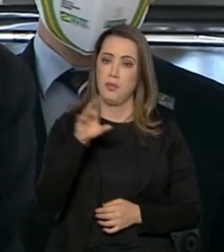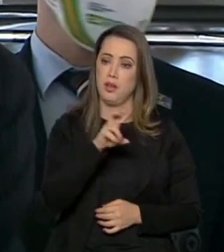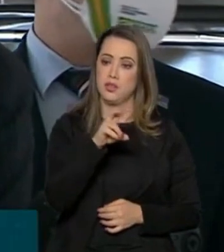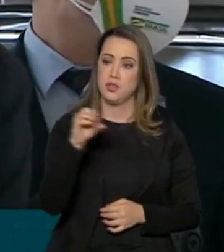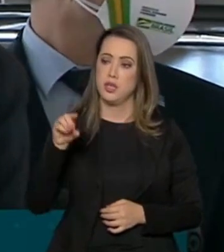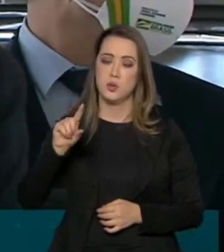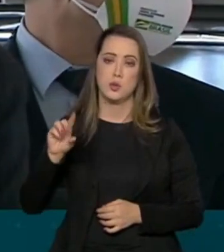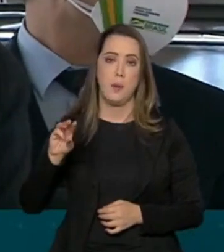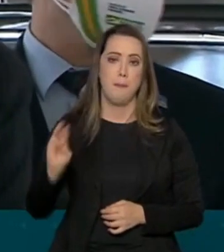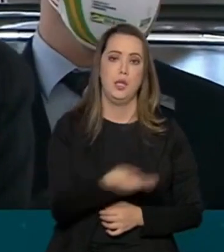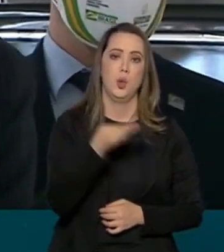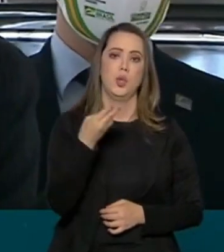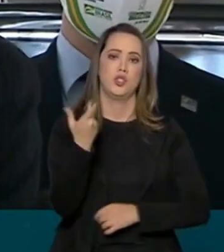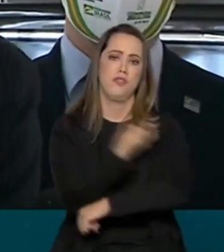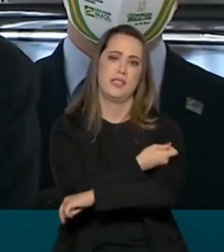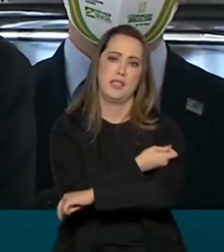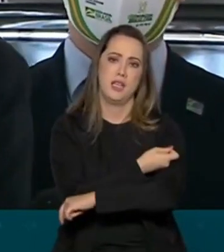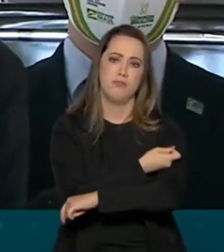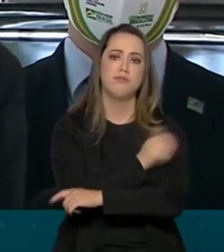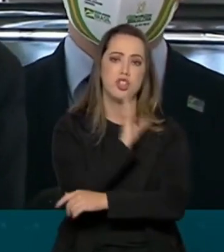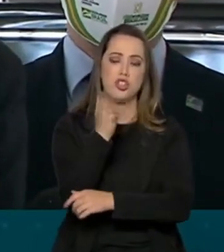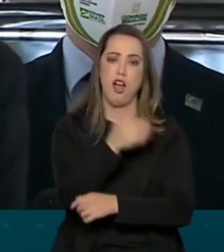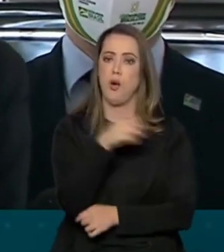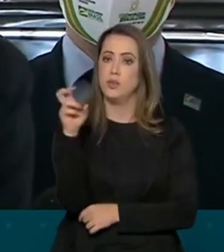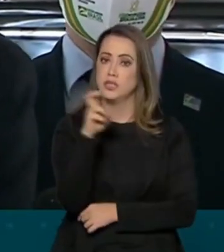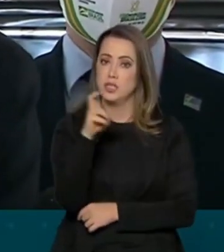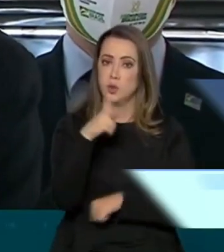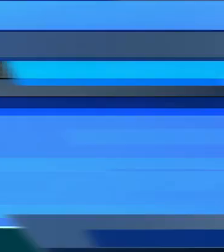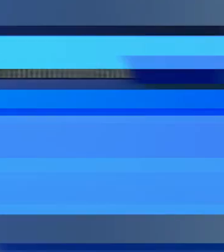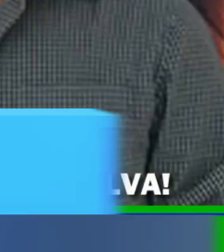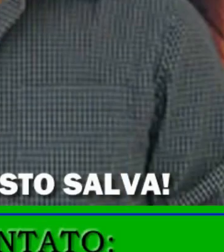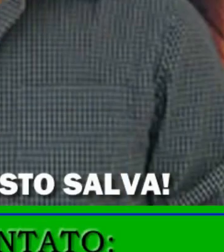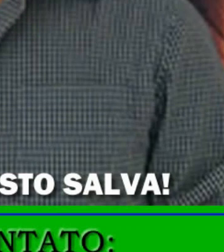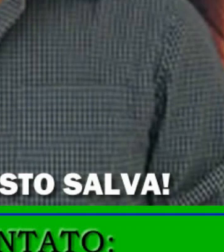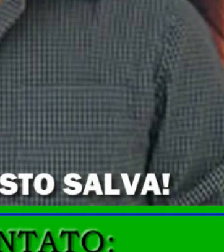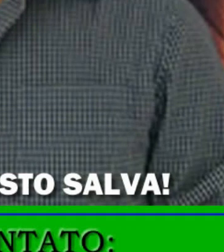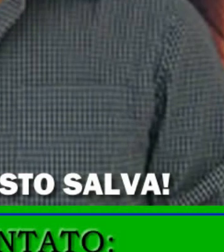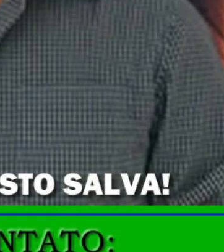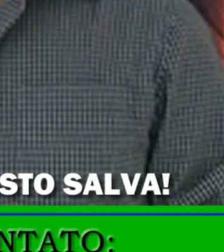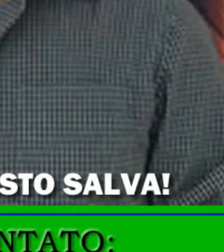milhões de doses de vacina, é o quinto país do mundo que mais vacina.